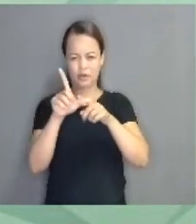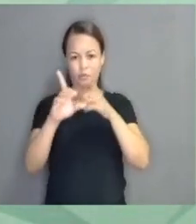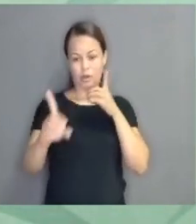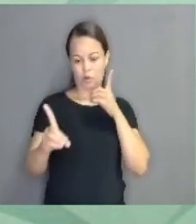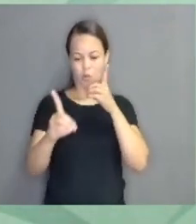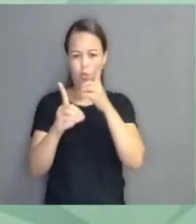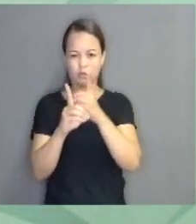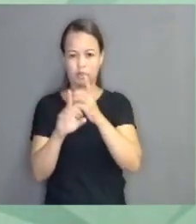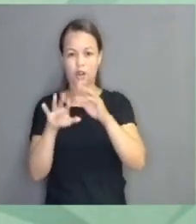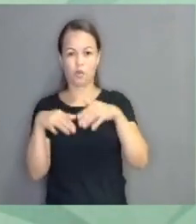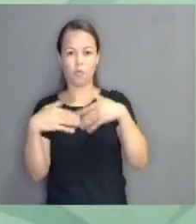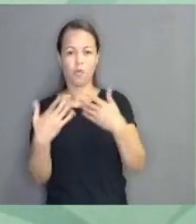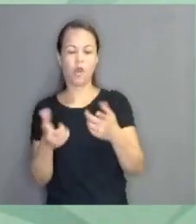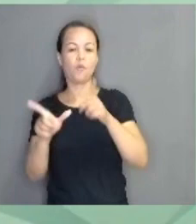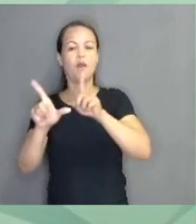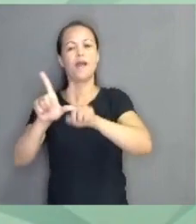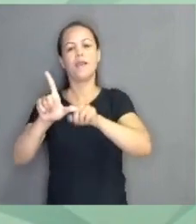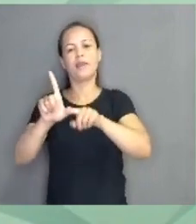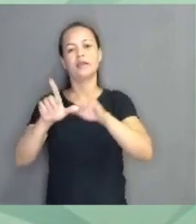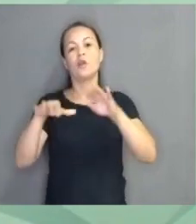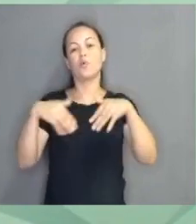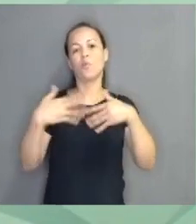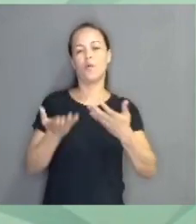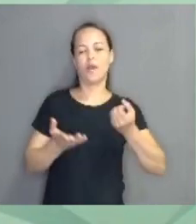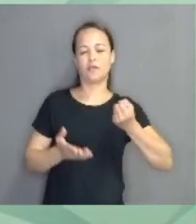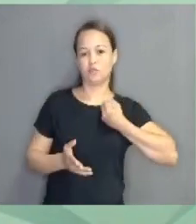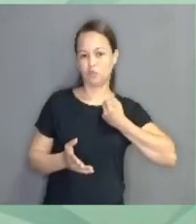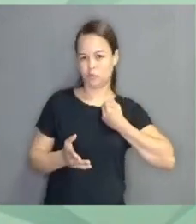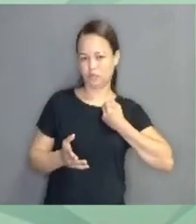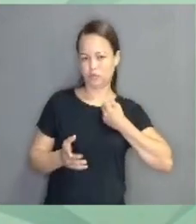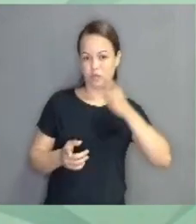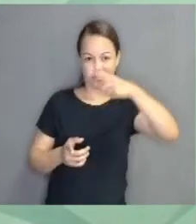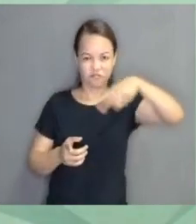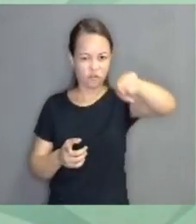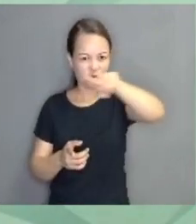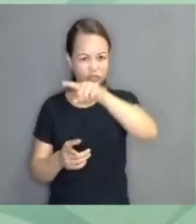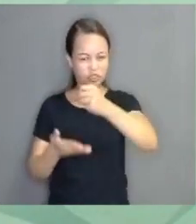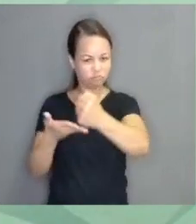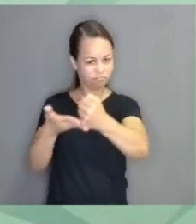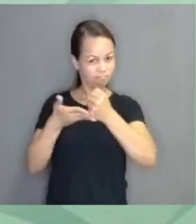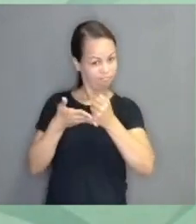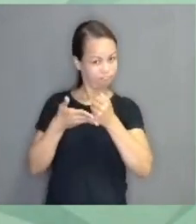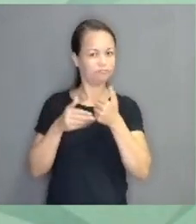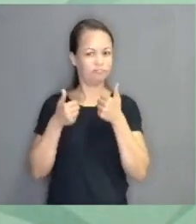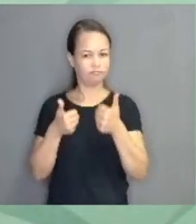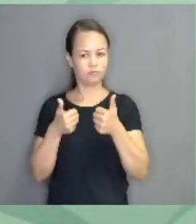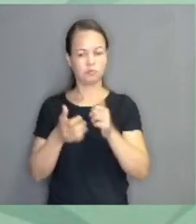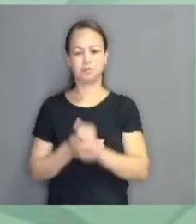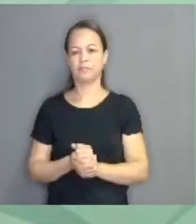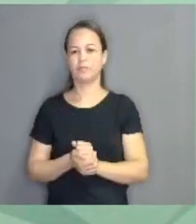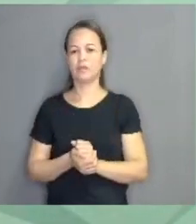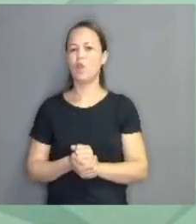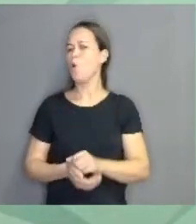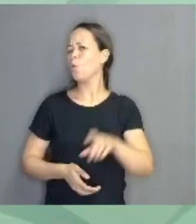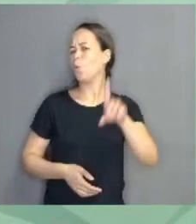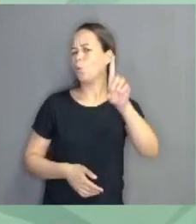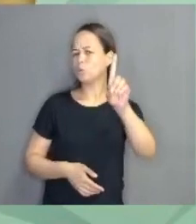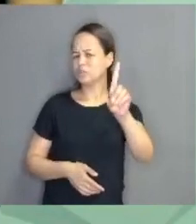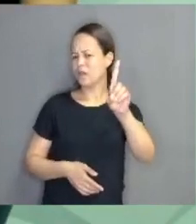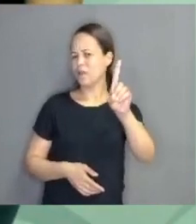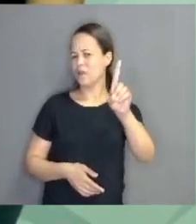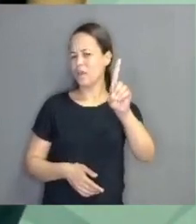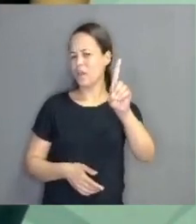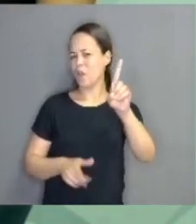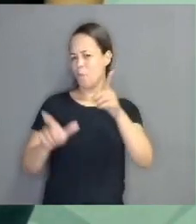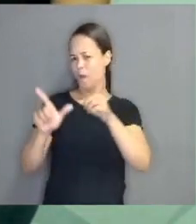descobrir quais são as letras, quais são os números. E vocês vão me ajudar. O D é uma letrinha ou um